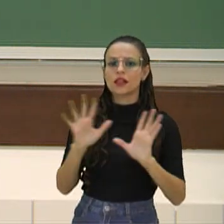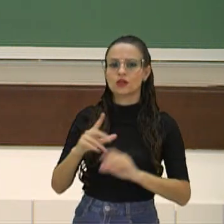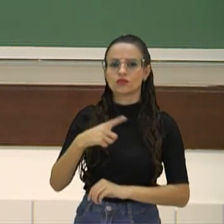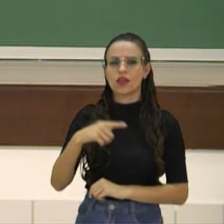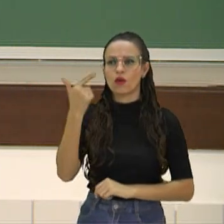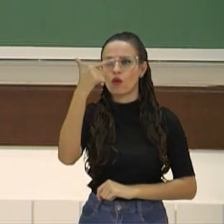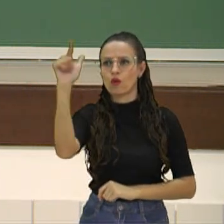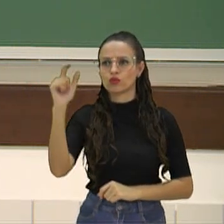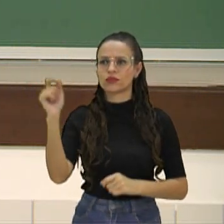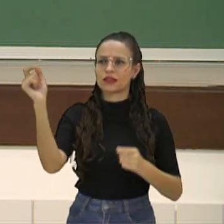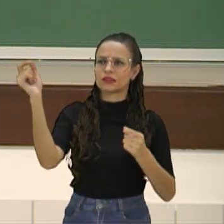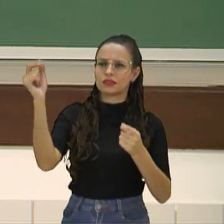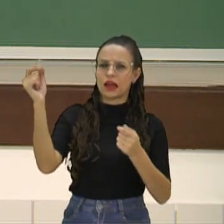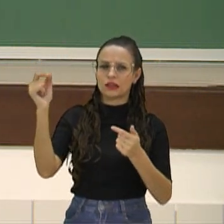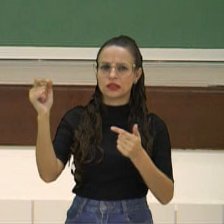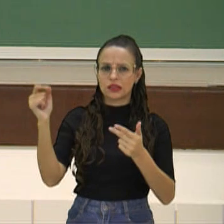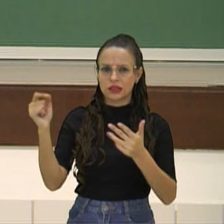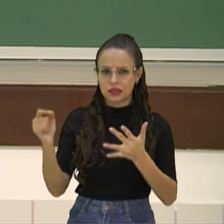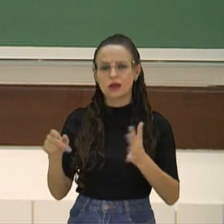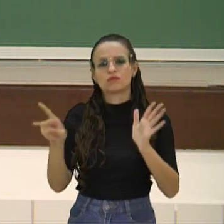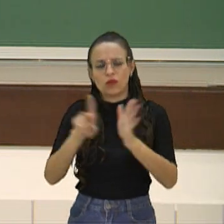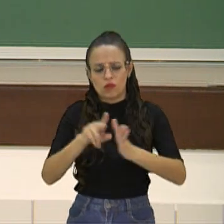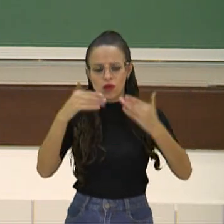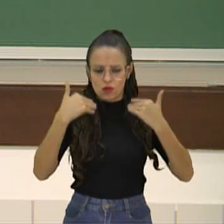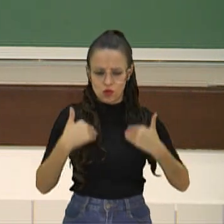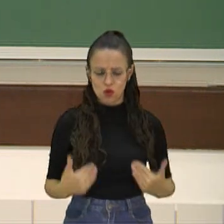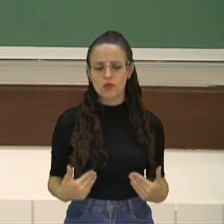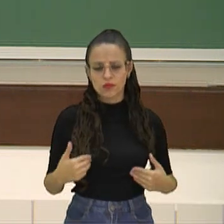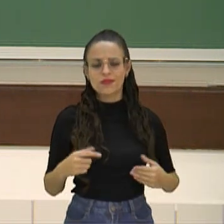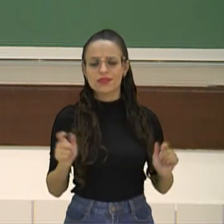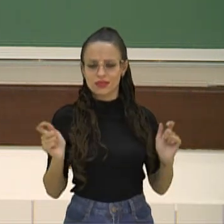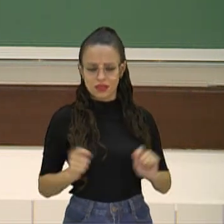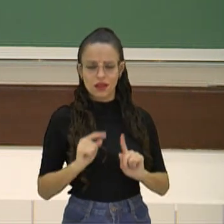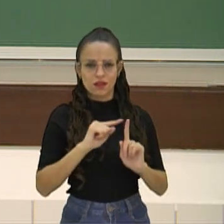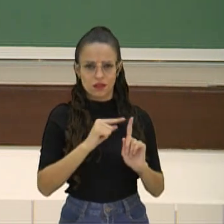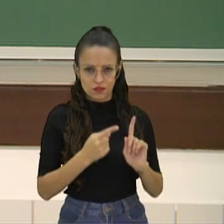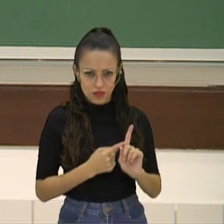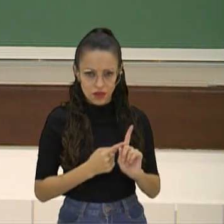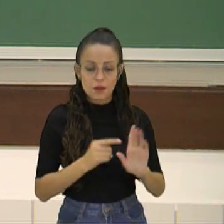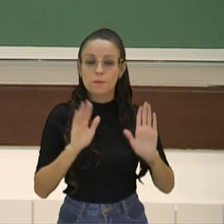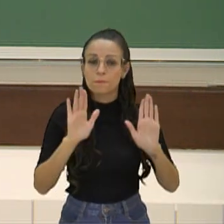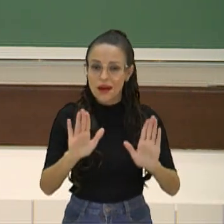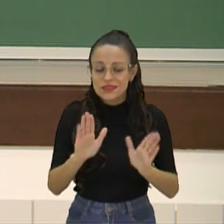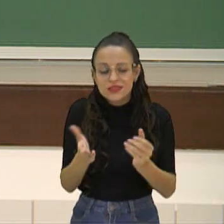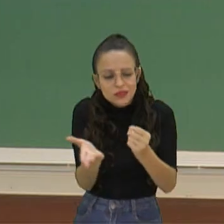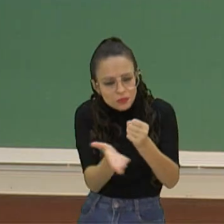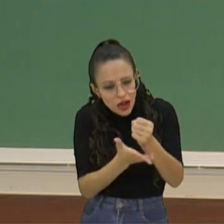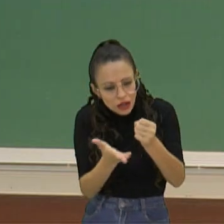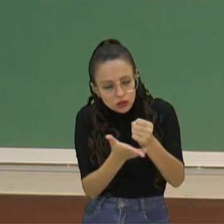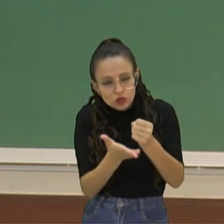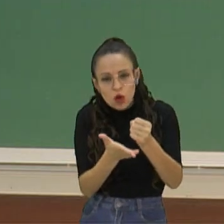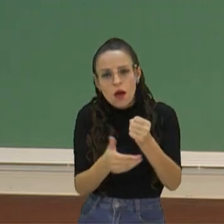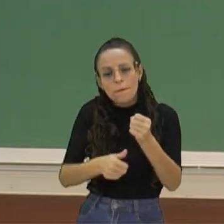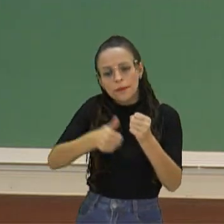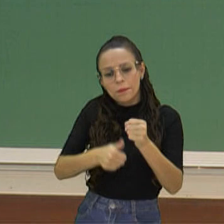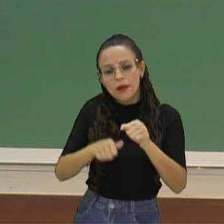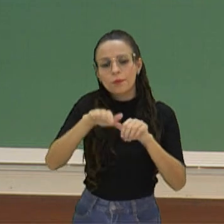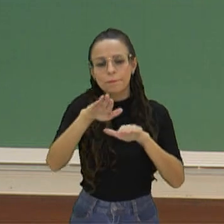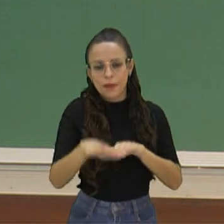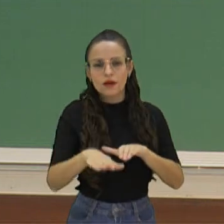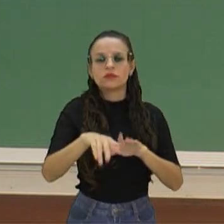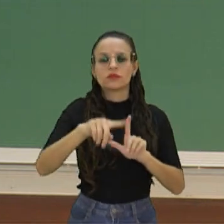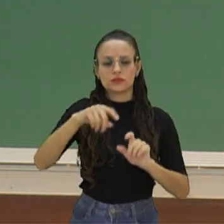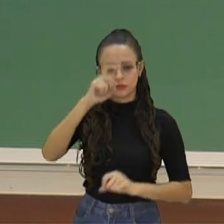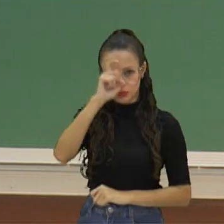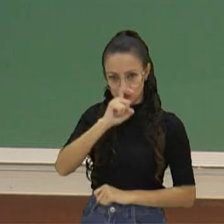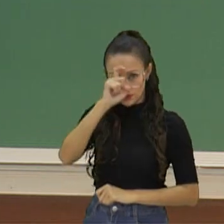condições, né, fisiológicas para que isso aconteça, para que ela já possa engravidar. Mas, basicamente, a menstruação já indica que